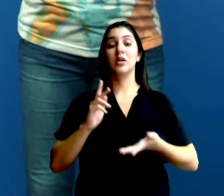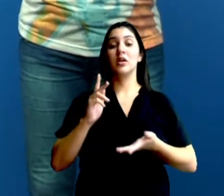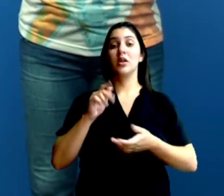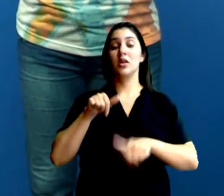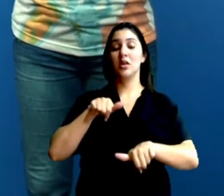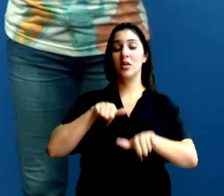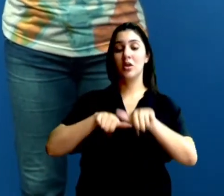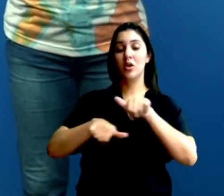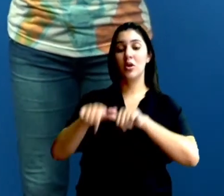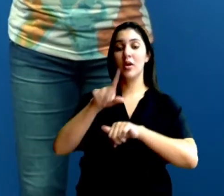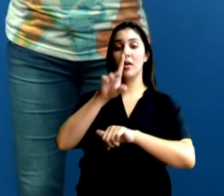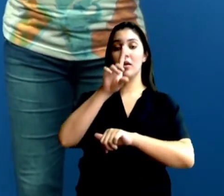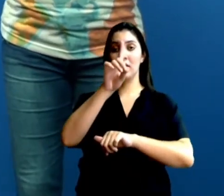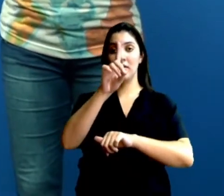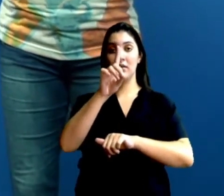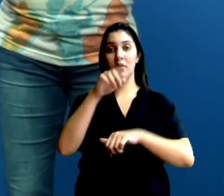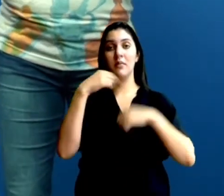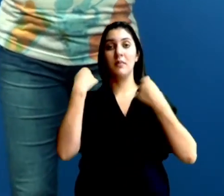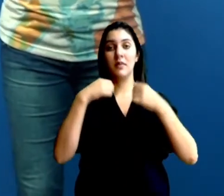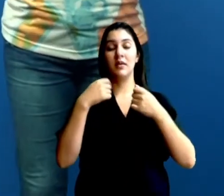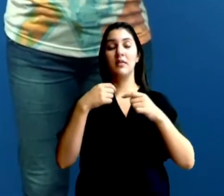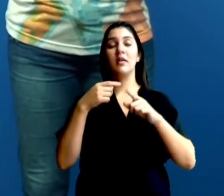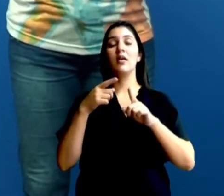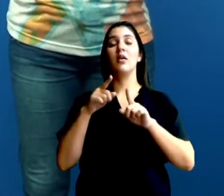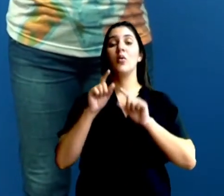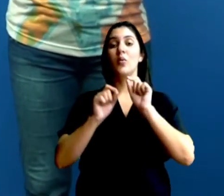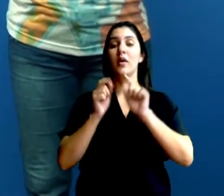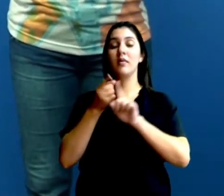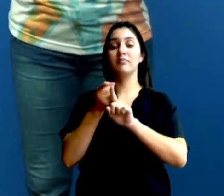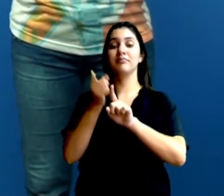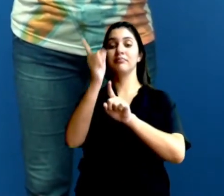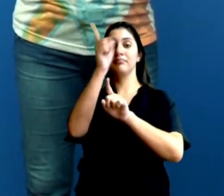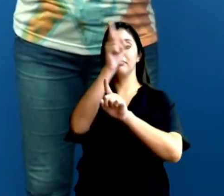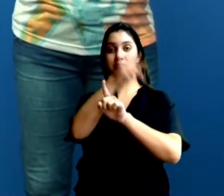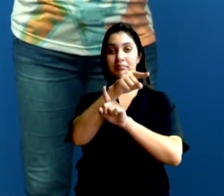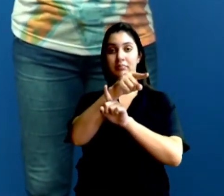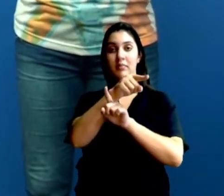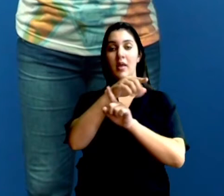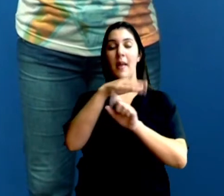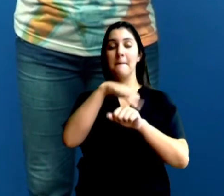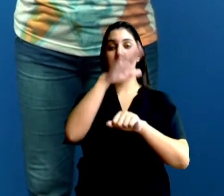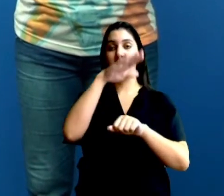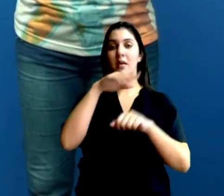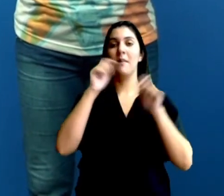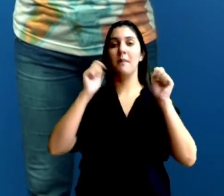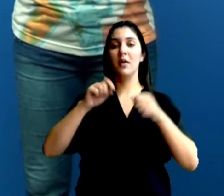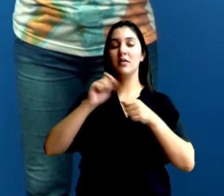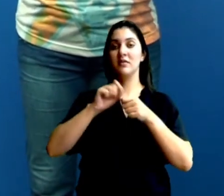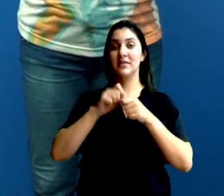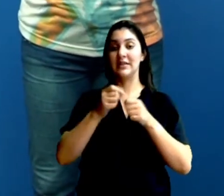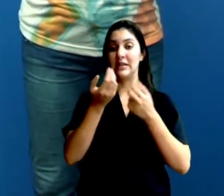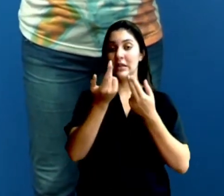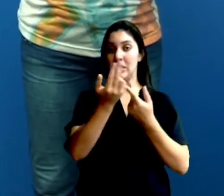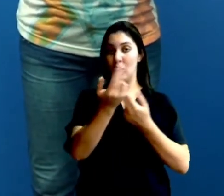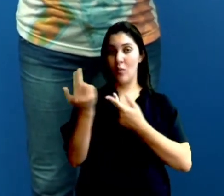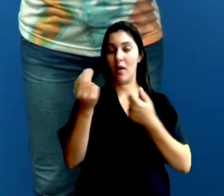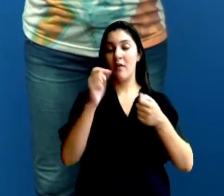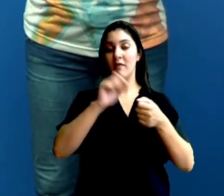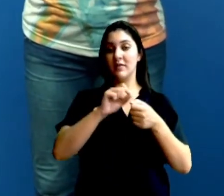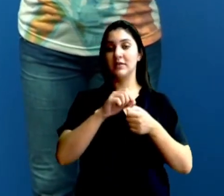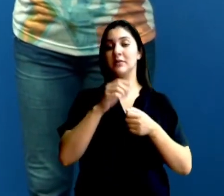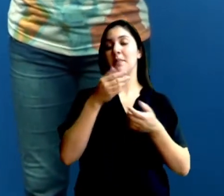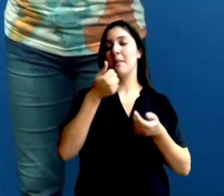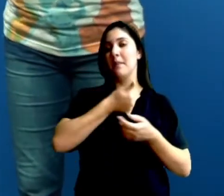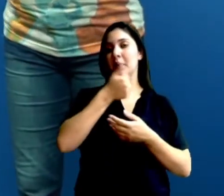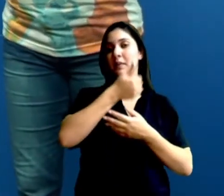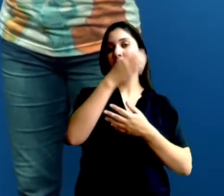que transformar numa dezena, eu tenho que passar essa dezena para uma ordem superior. Eu posso fazer na ordem que a senhora está fazendo, vou com as